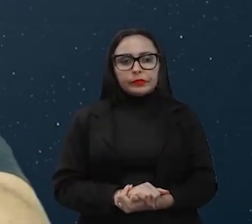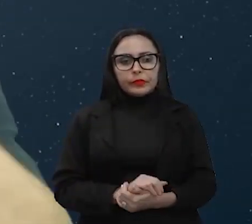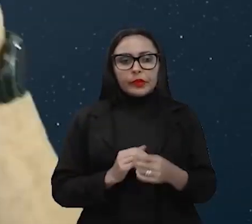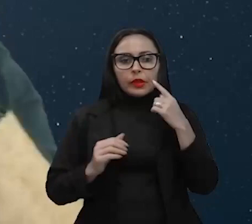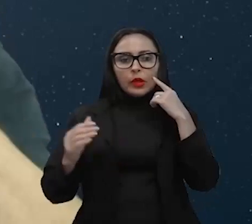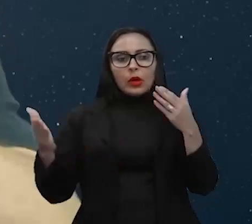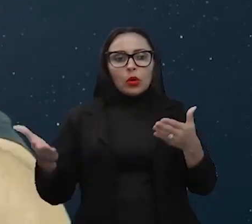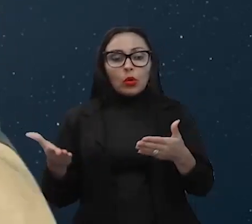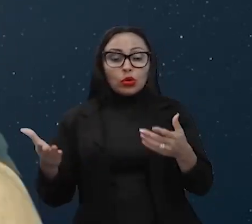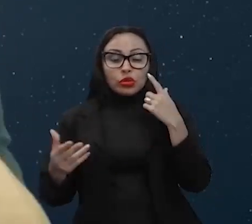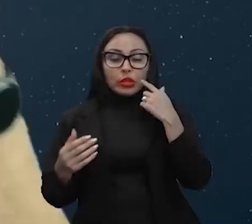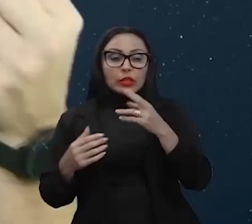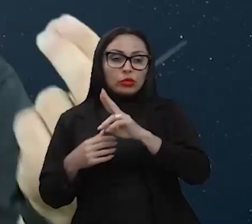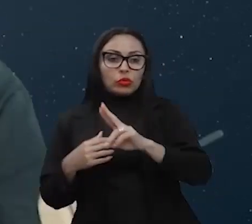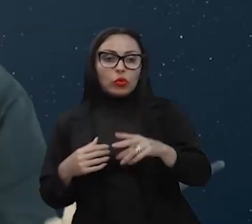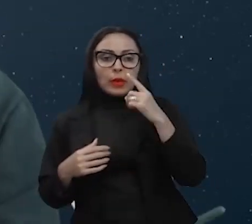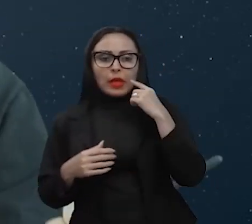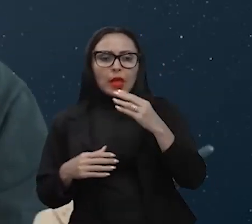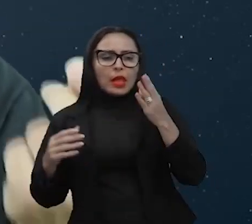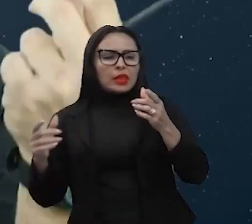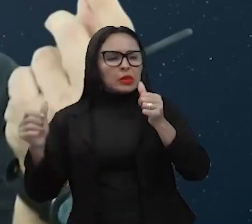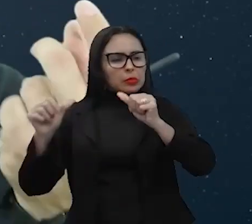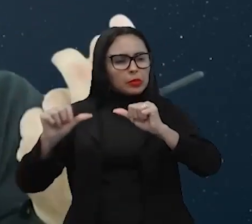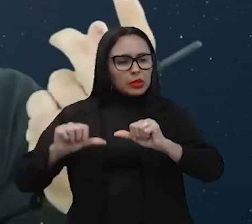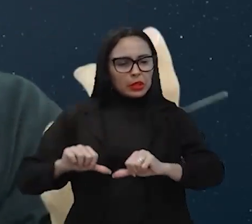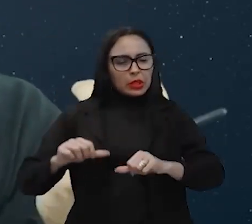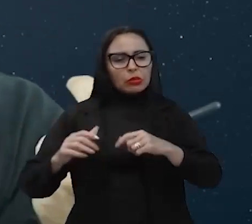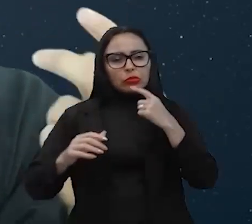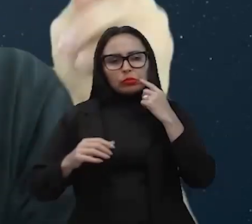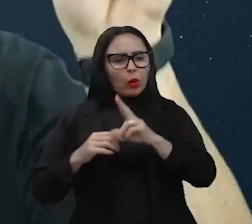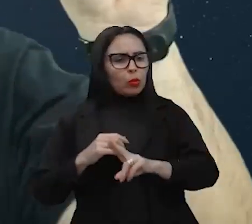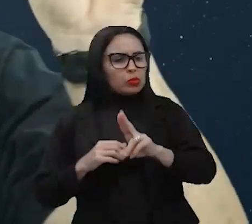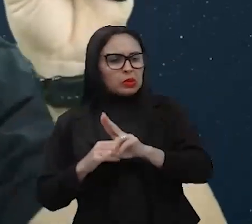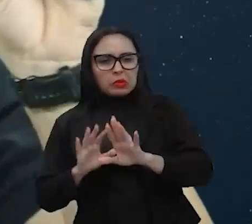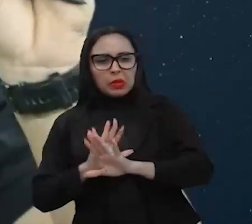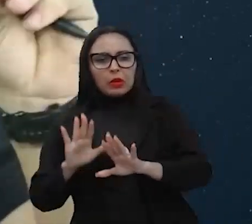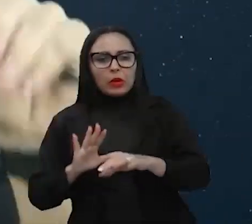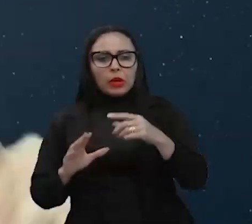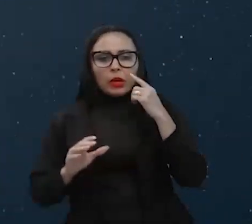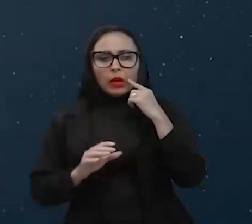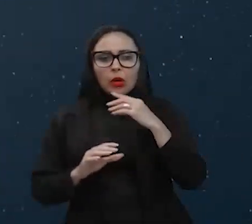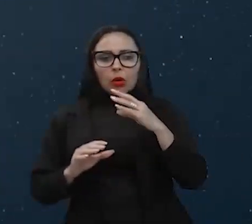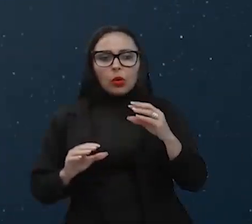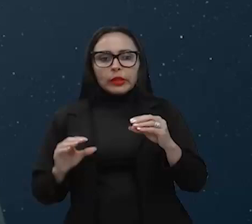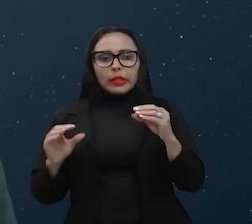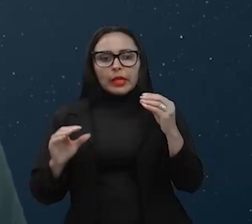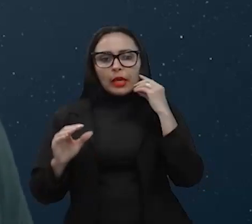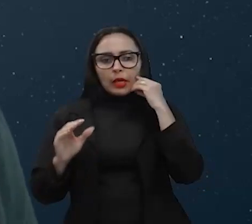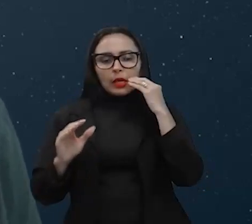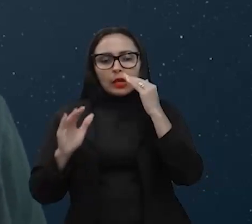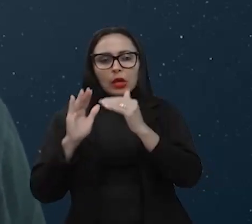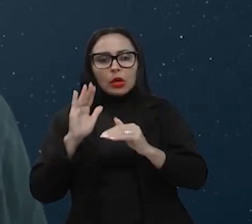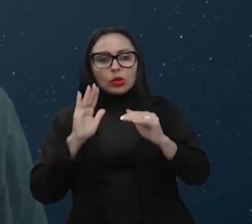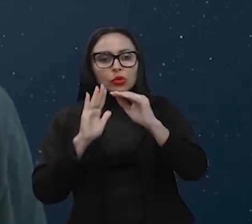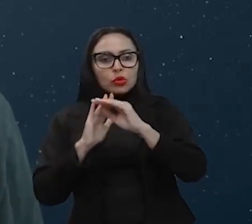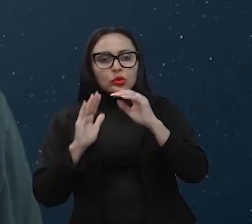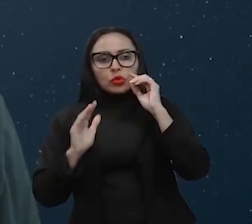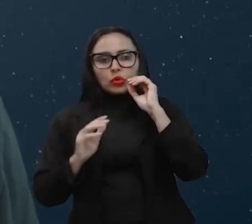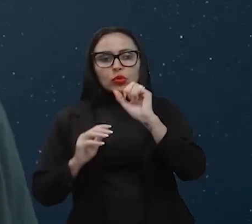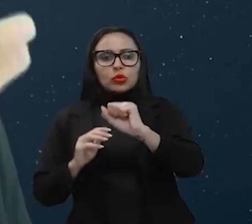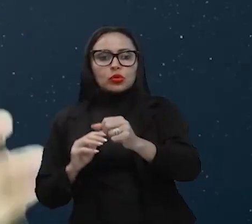ela está caindo em desuso, tá? O que eram glândulas suprarrenais, hoje em dia a gente fala mais como